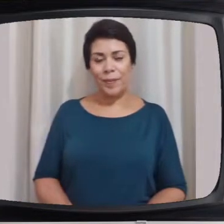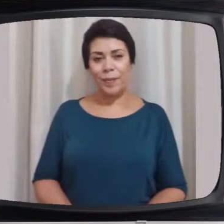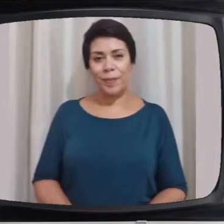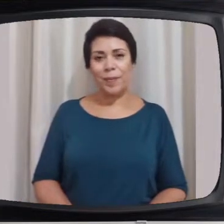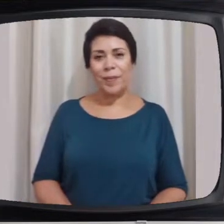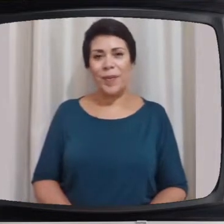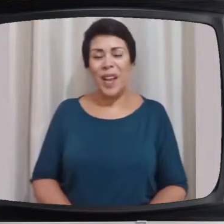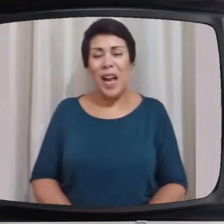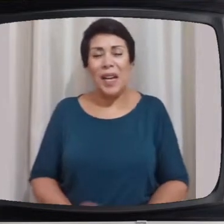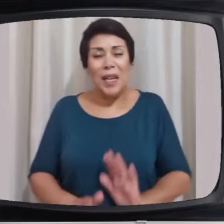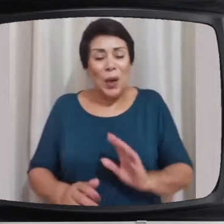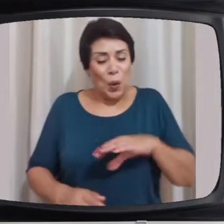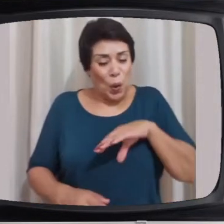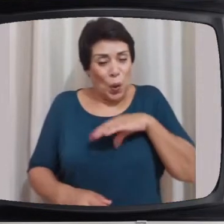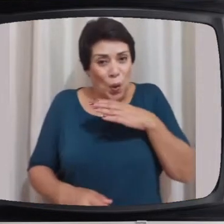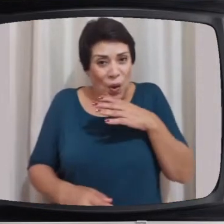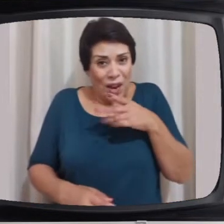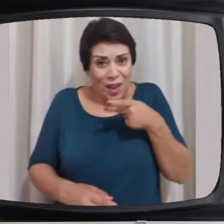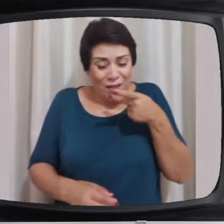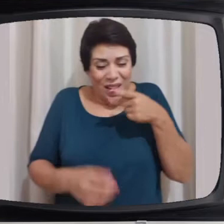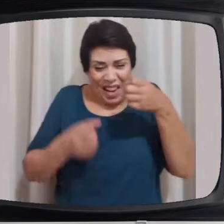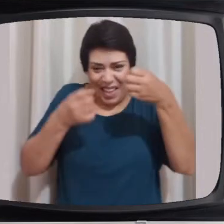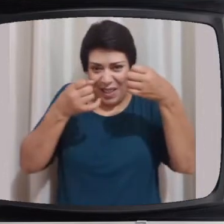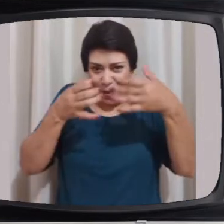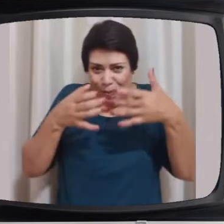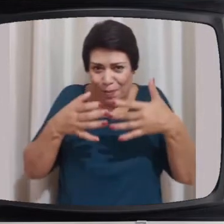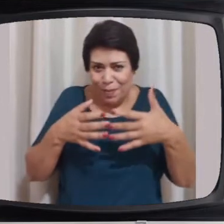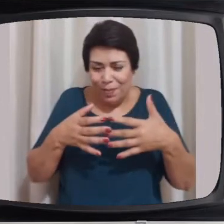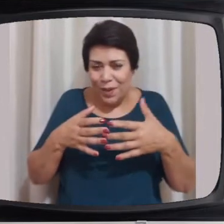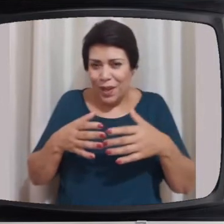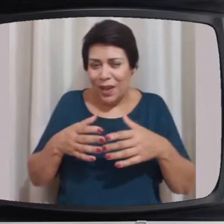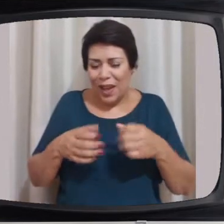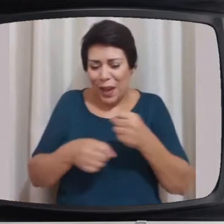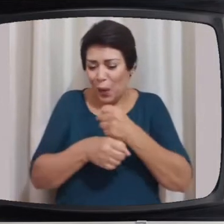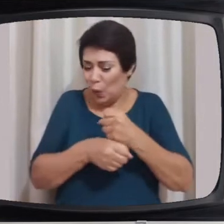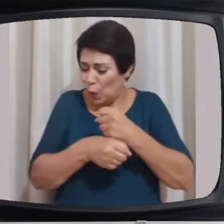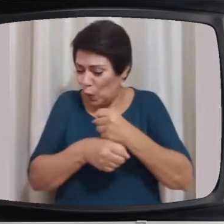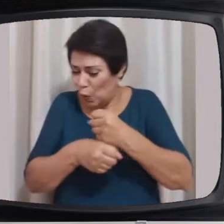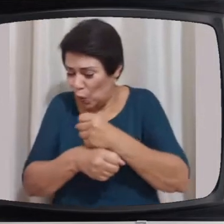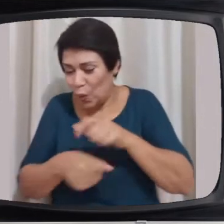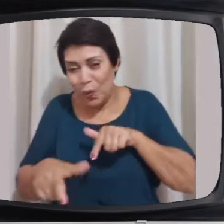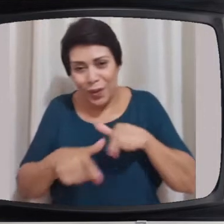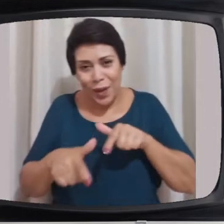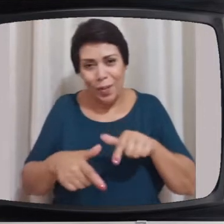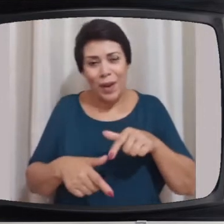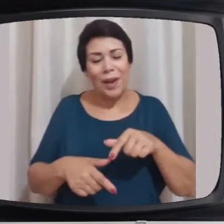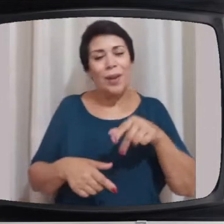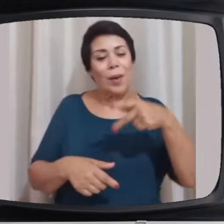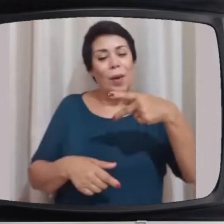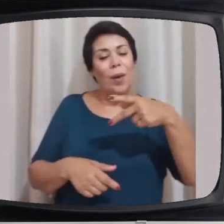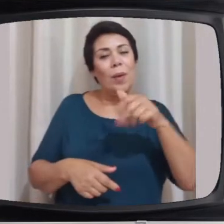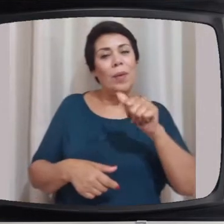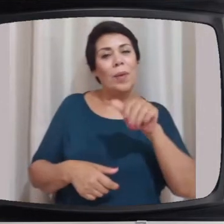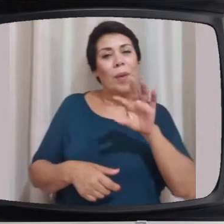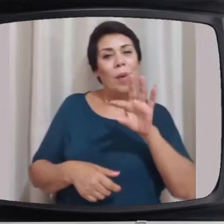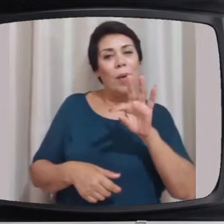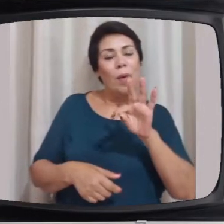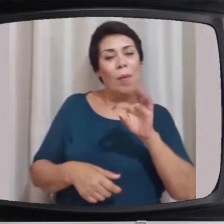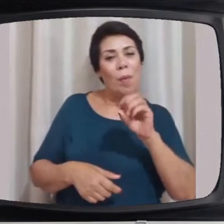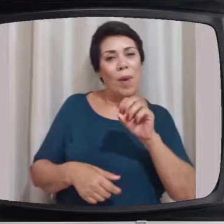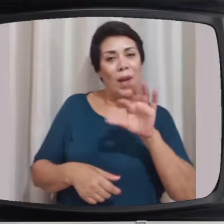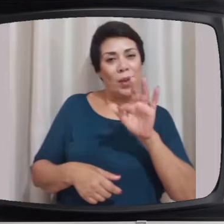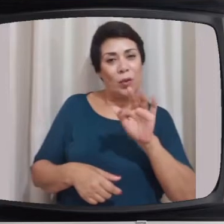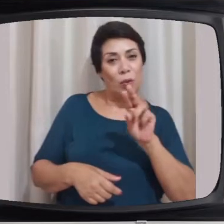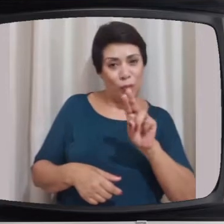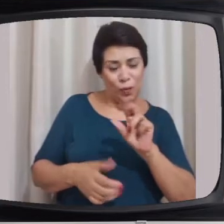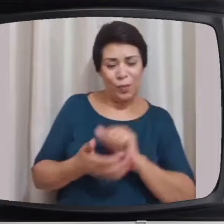Eu não vou nem me atrever a querer descrever esses anos todos de carreira do Pato Fu, porque os caras fizeram muita coisa. Gente,